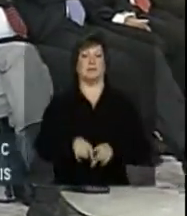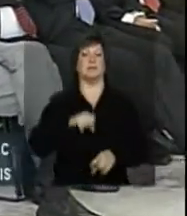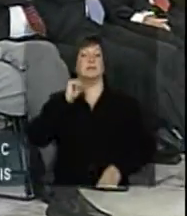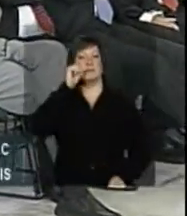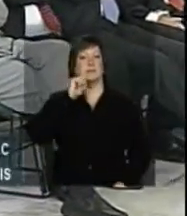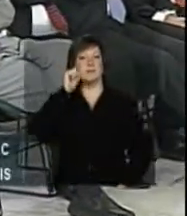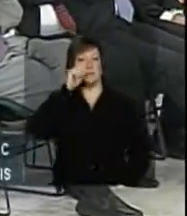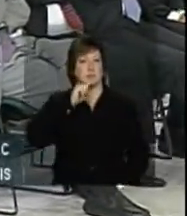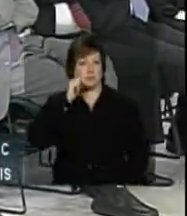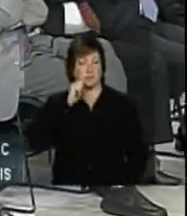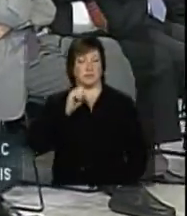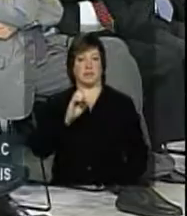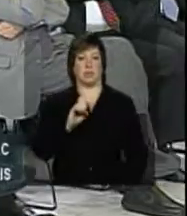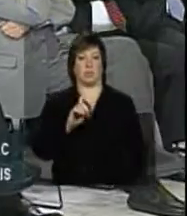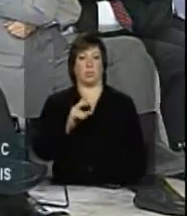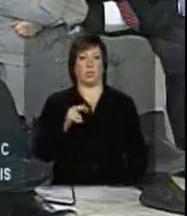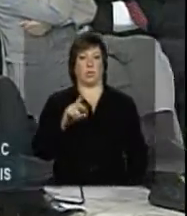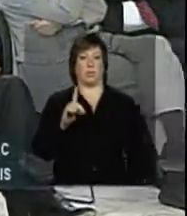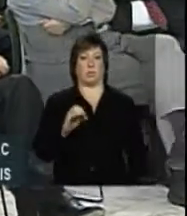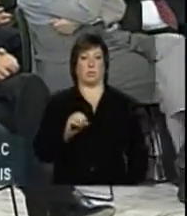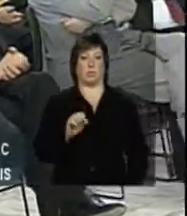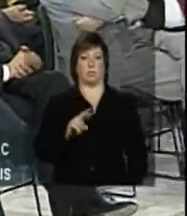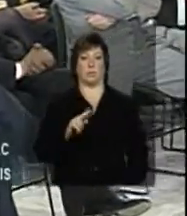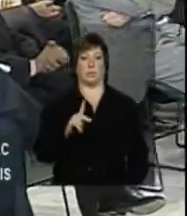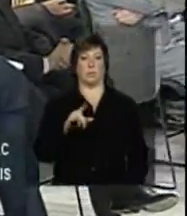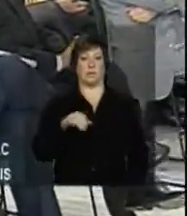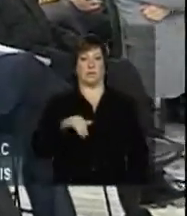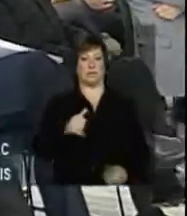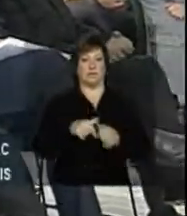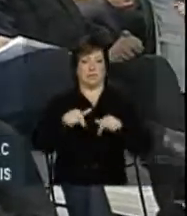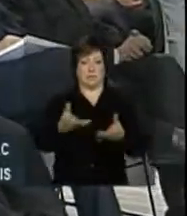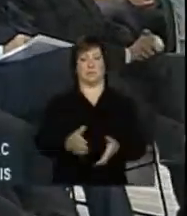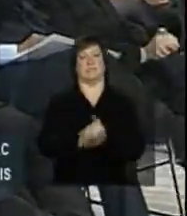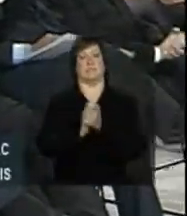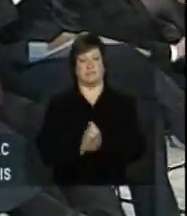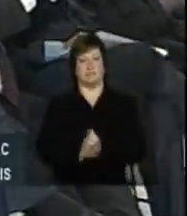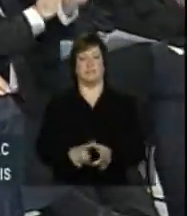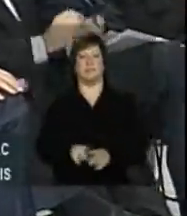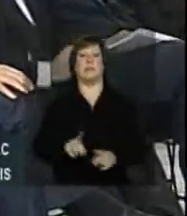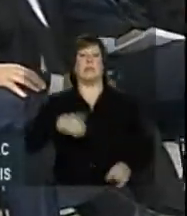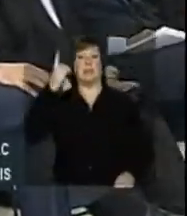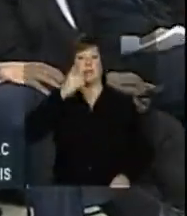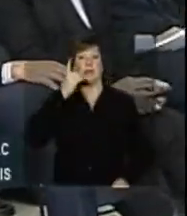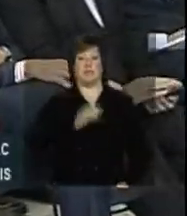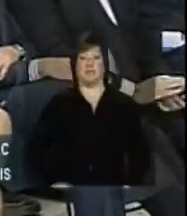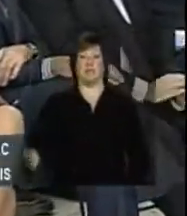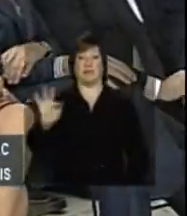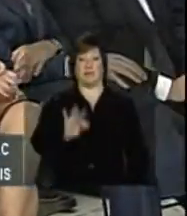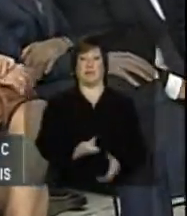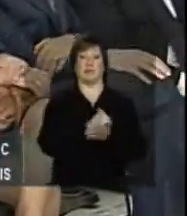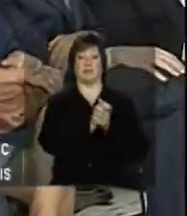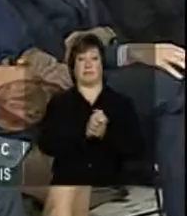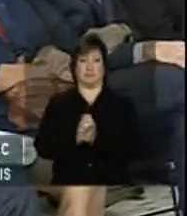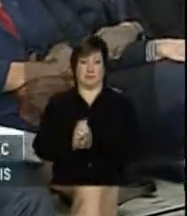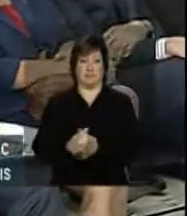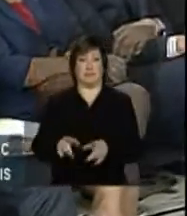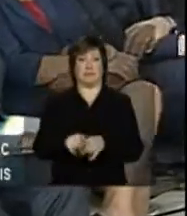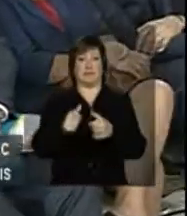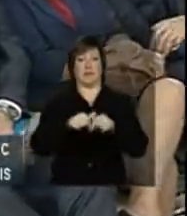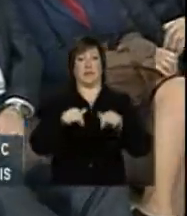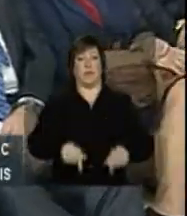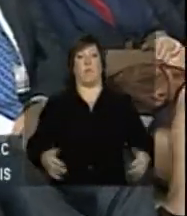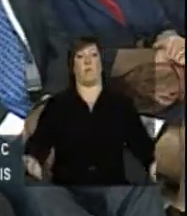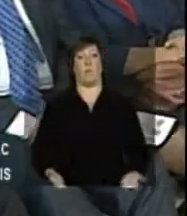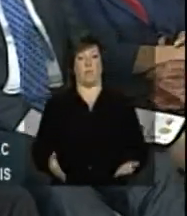senador Eduardo Suplicy, aqui presente. Queria cumprimentar os senhores deputados federais aqui